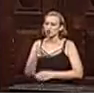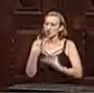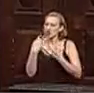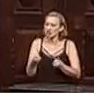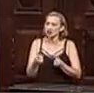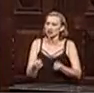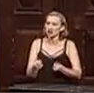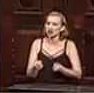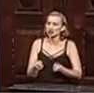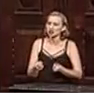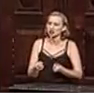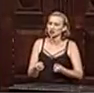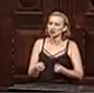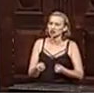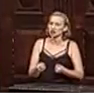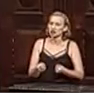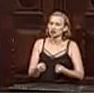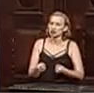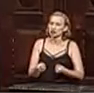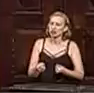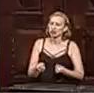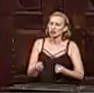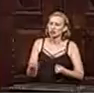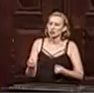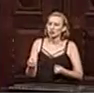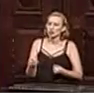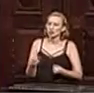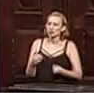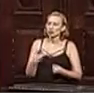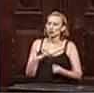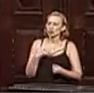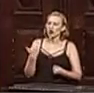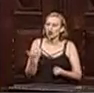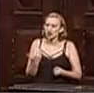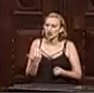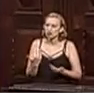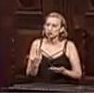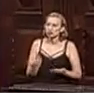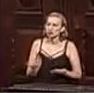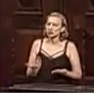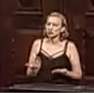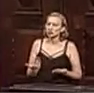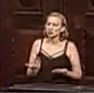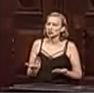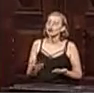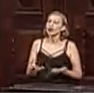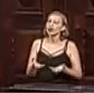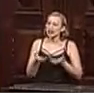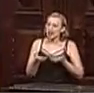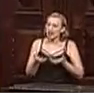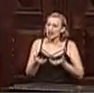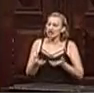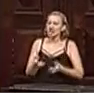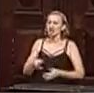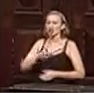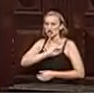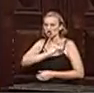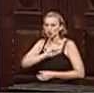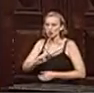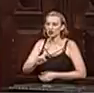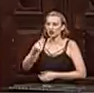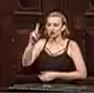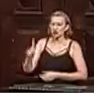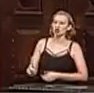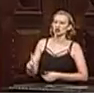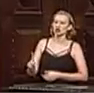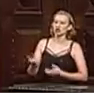a colocar o pescoço na guilhotina, se recusam a caminhar sobre a prancha, querem dignidade, querem respeito e não